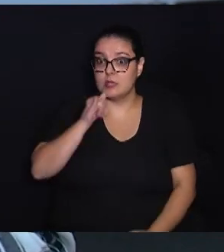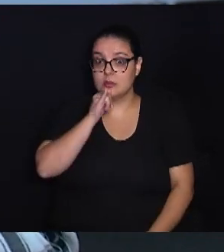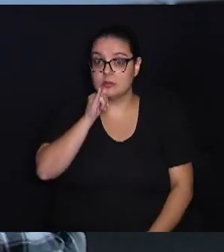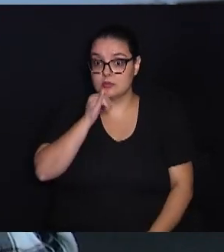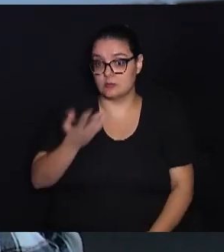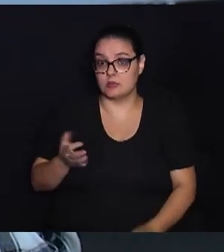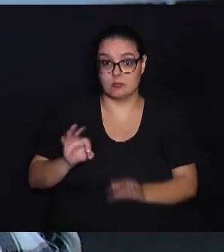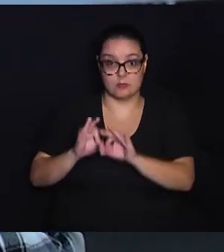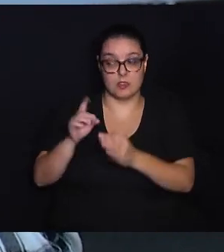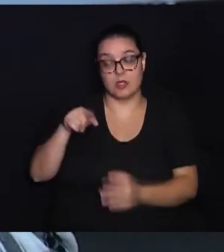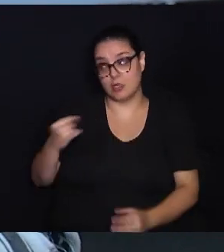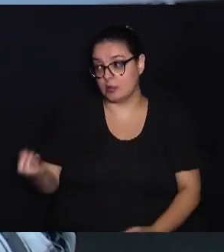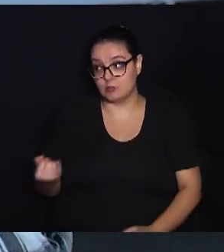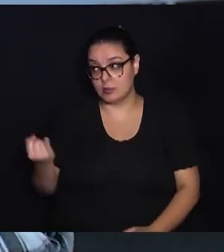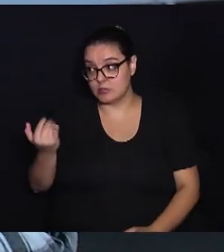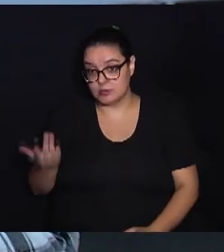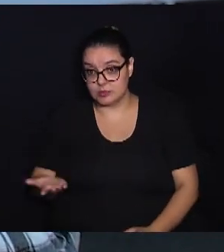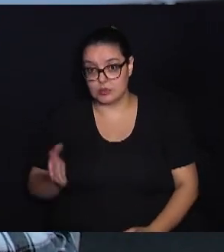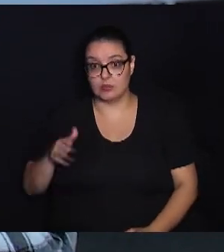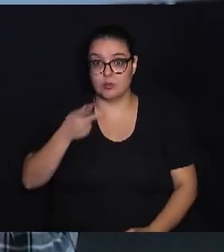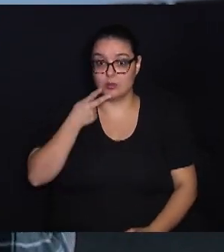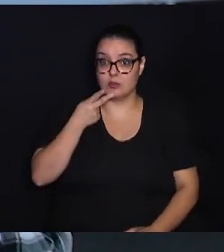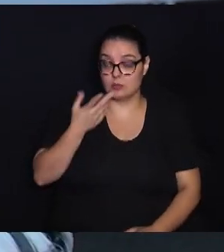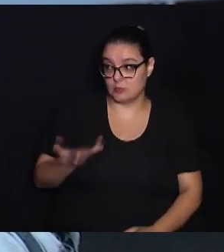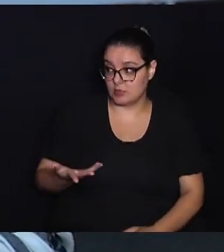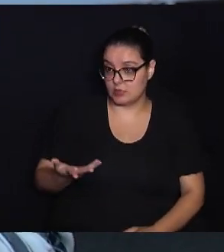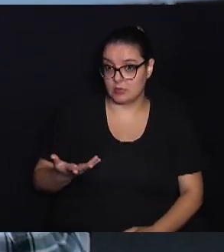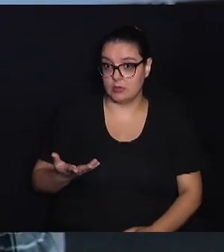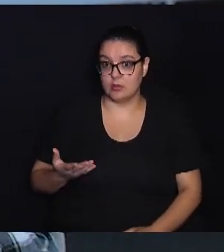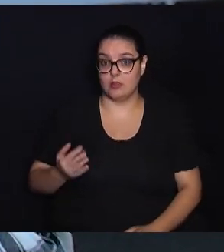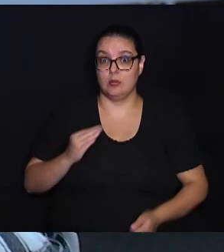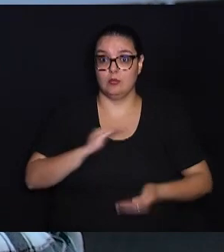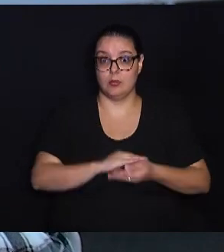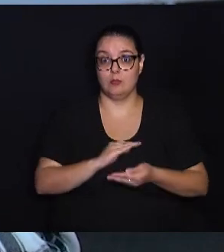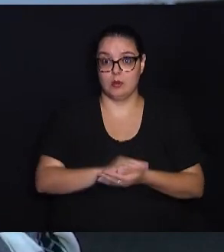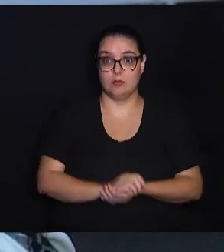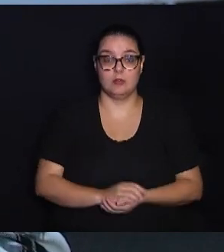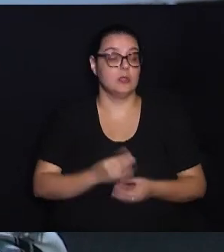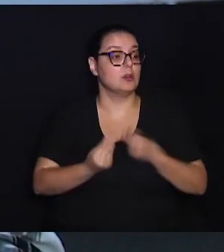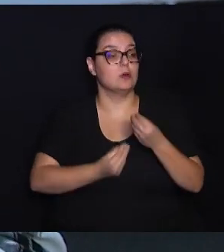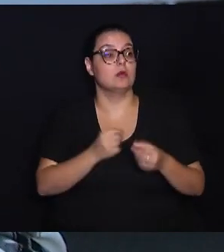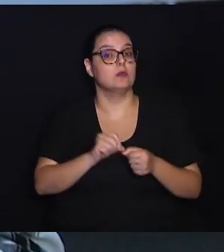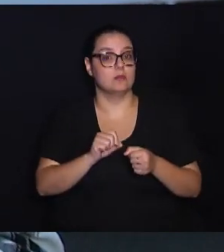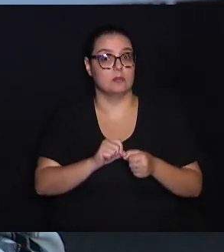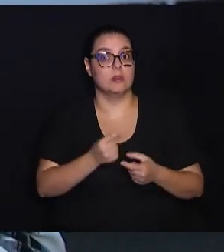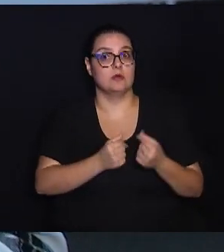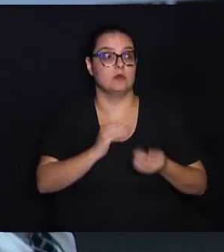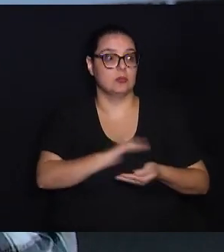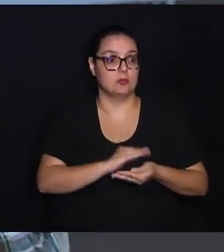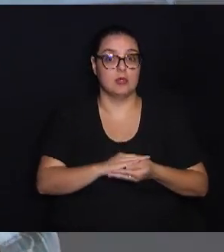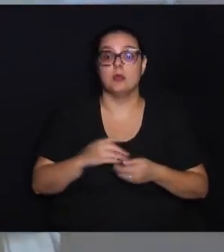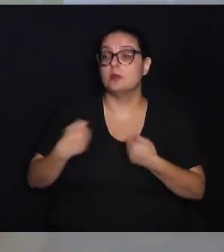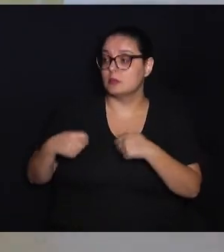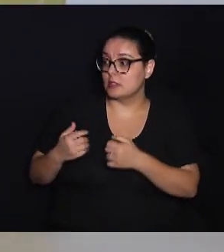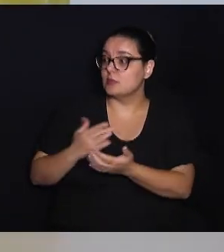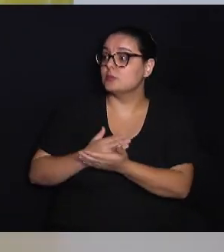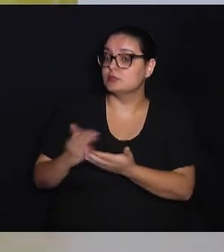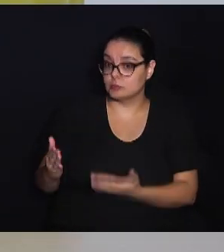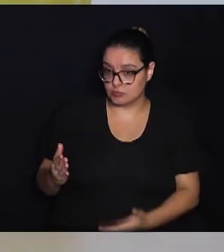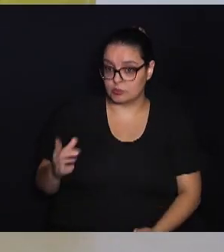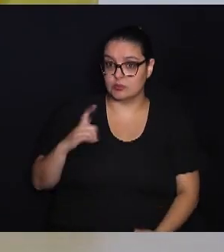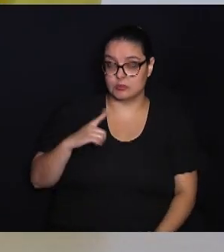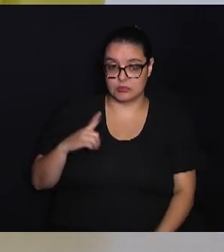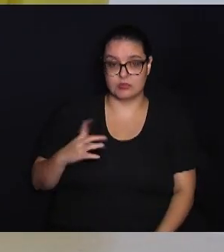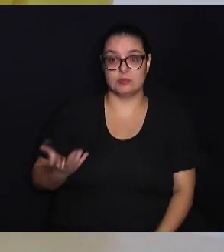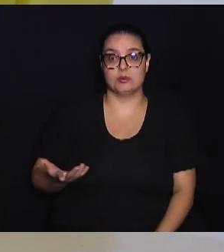financeira, por exemplo, para uma família é essencial. Quando a gente fala de poupar... E como fazer essa reserva financeira, professor? Você precisa